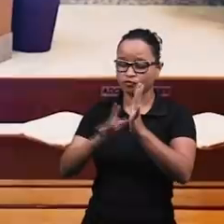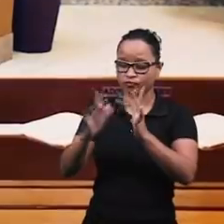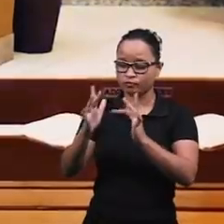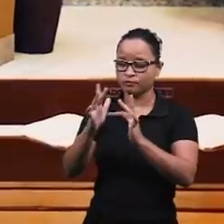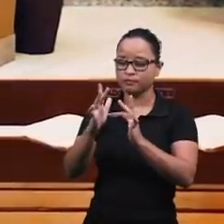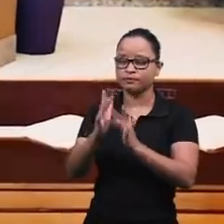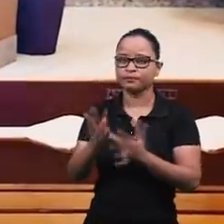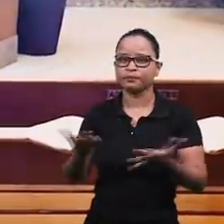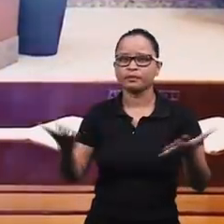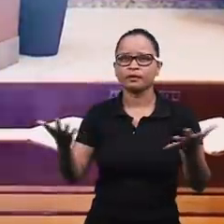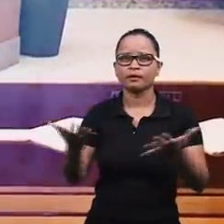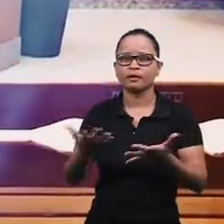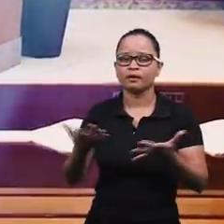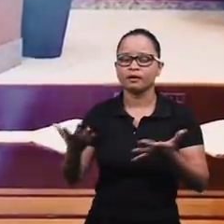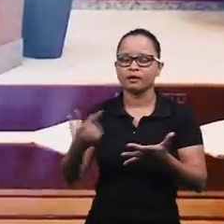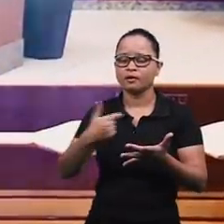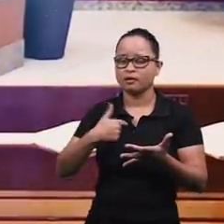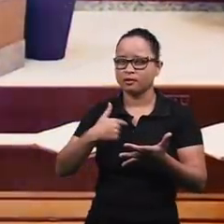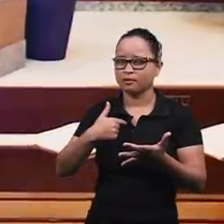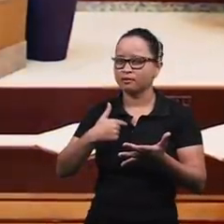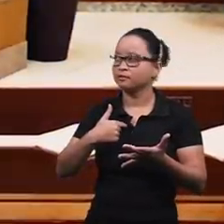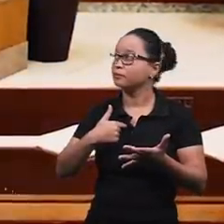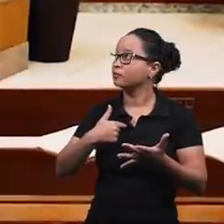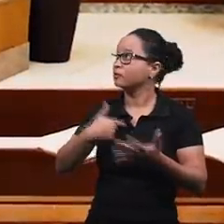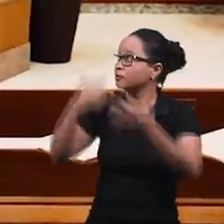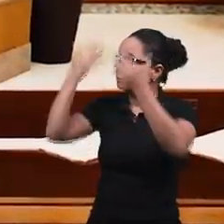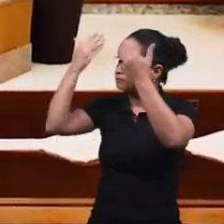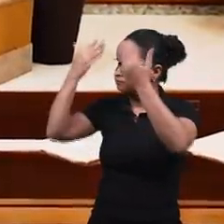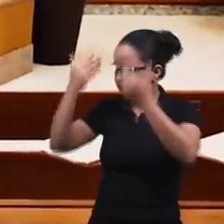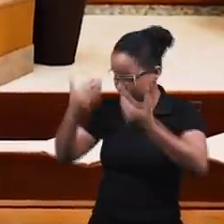a digestão e